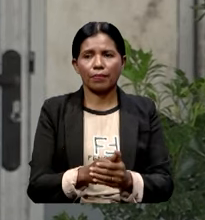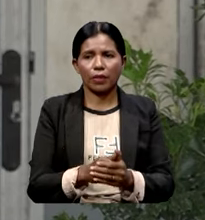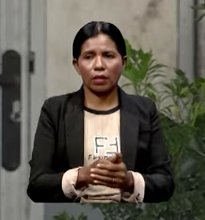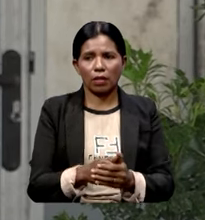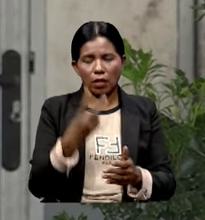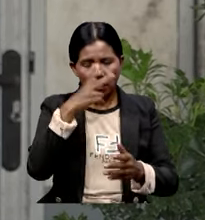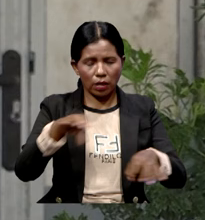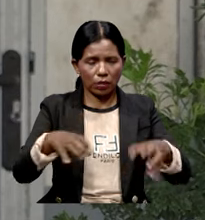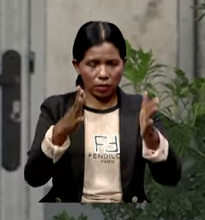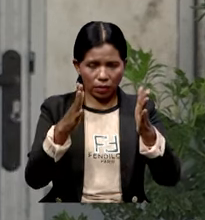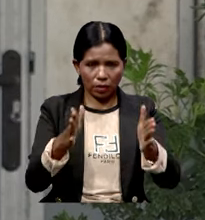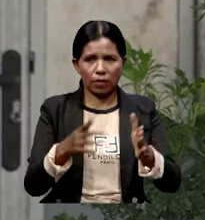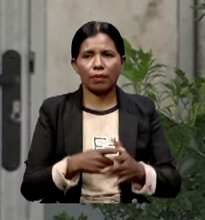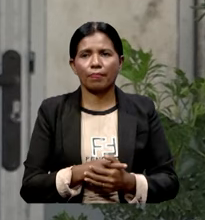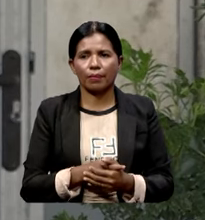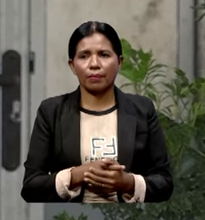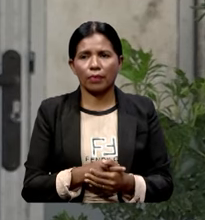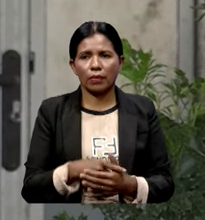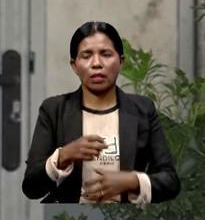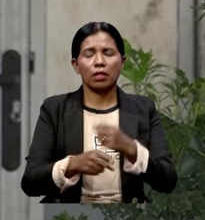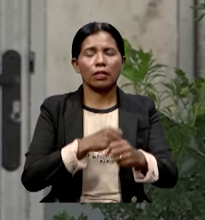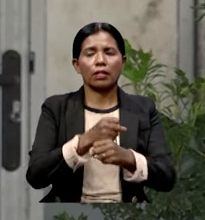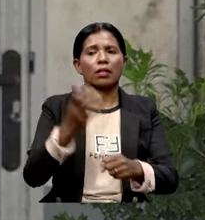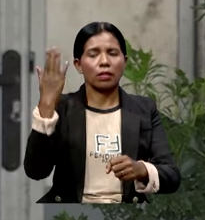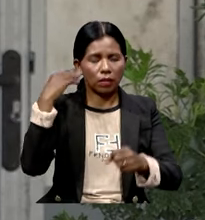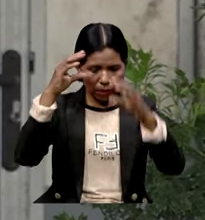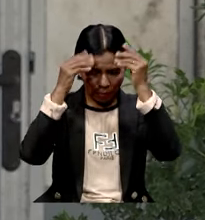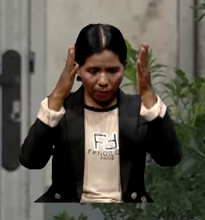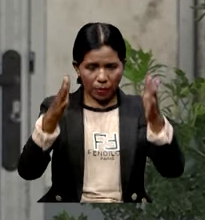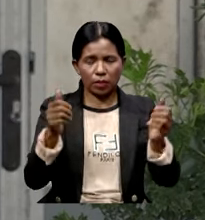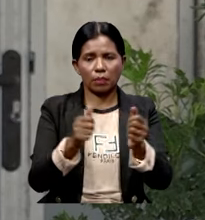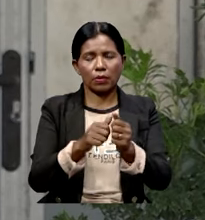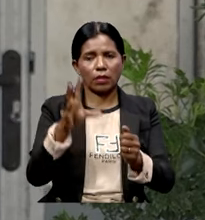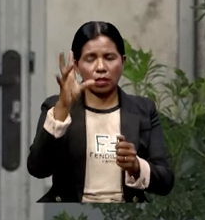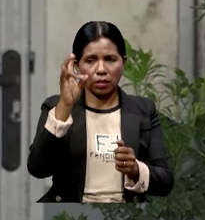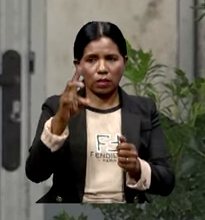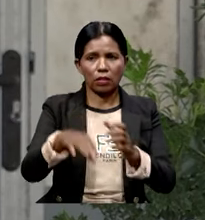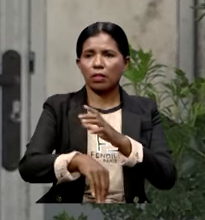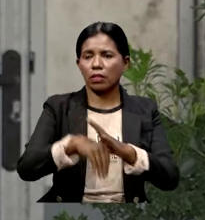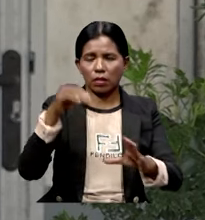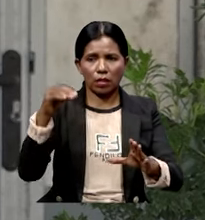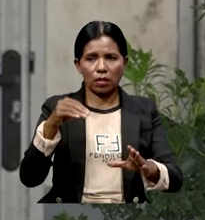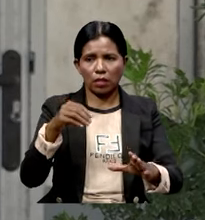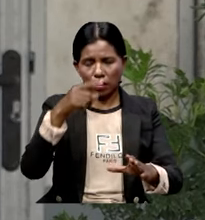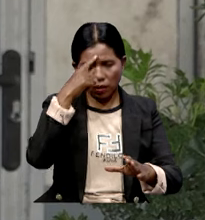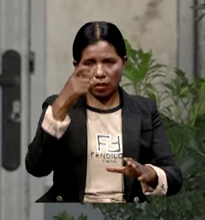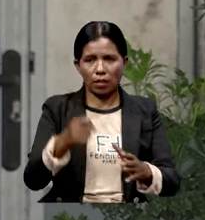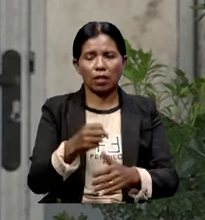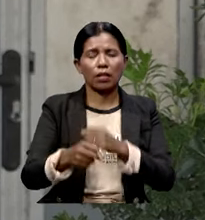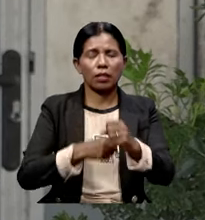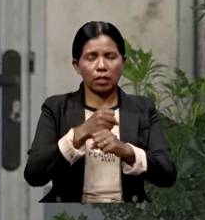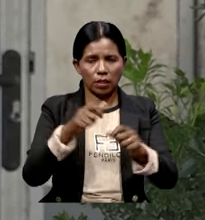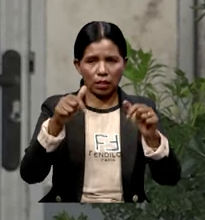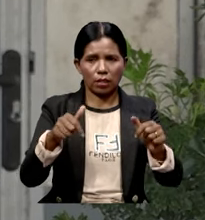de recursos humanos. Tinha quanto professor na Inchitu sai, Horazão Unhão. Não tinha